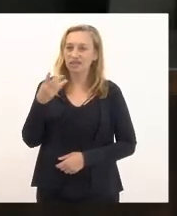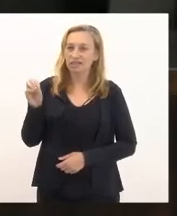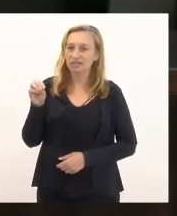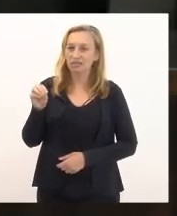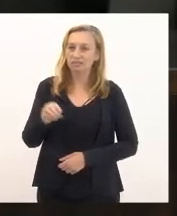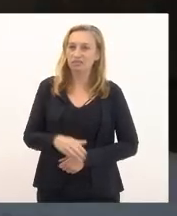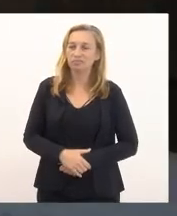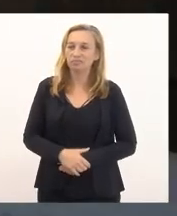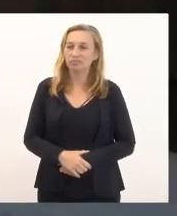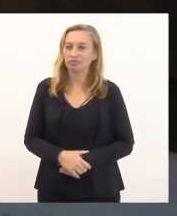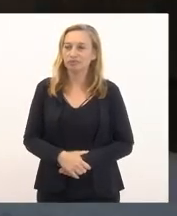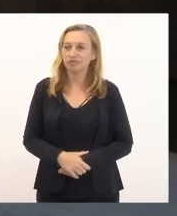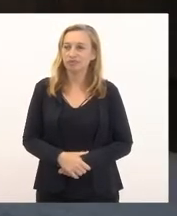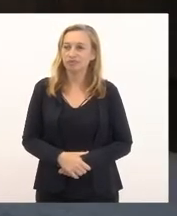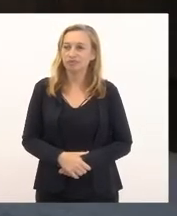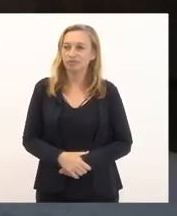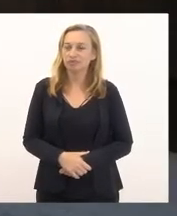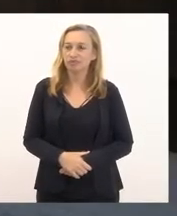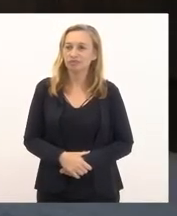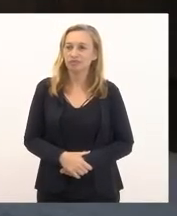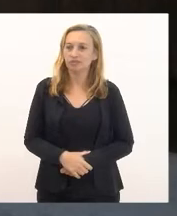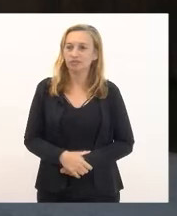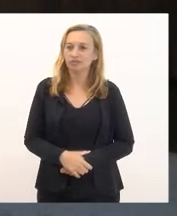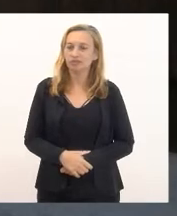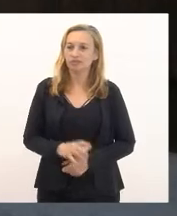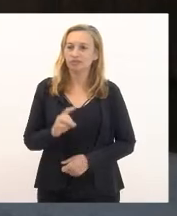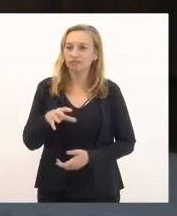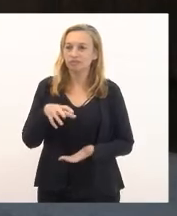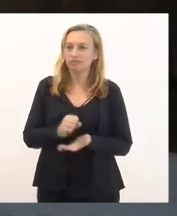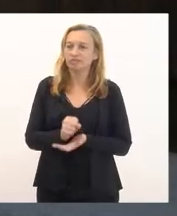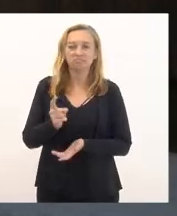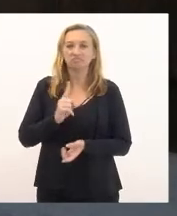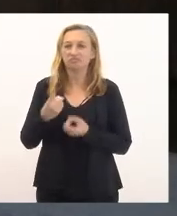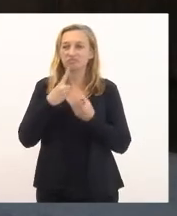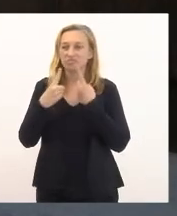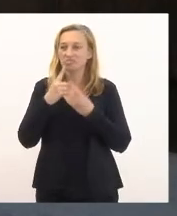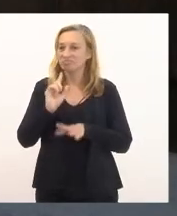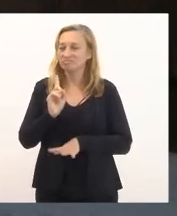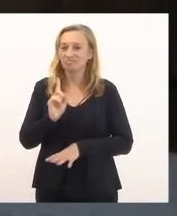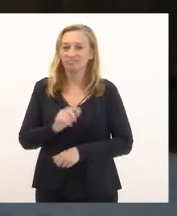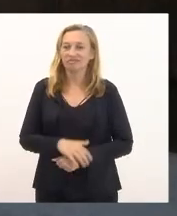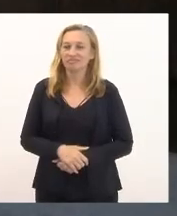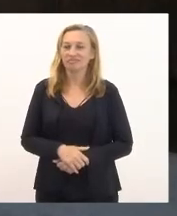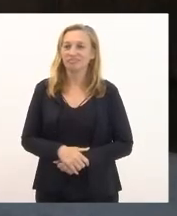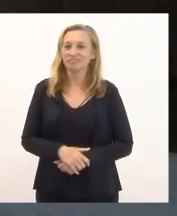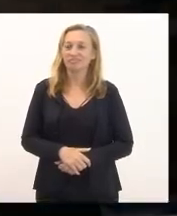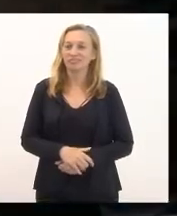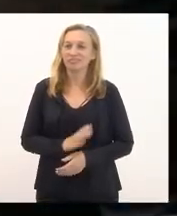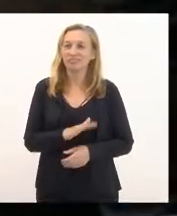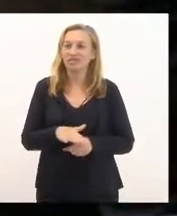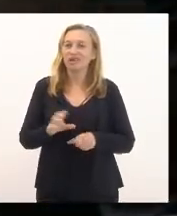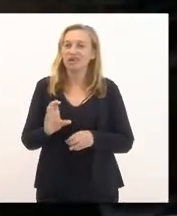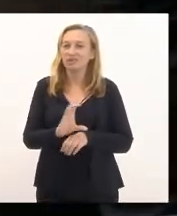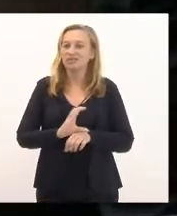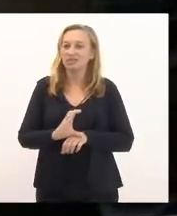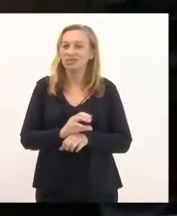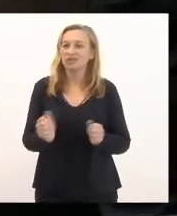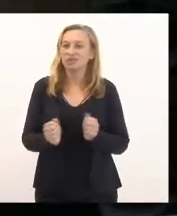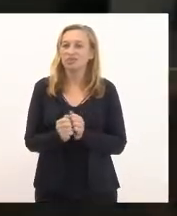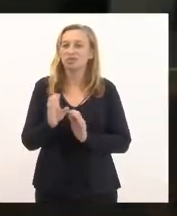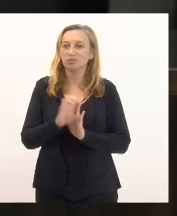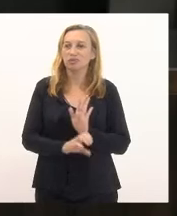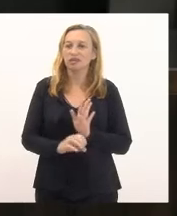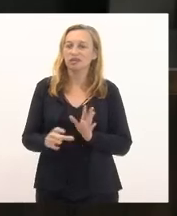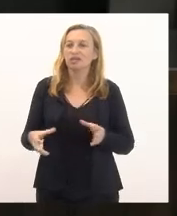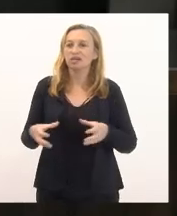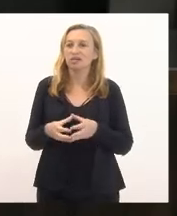Só para registrar conta. Não vou fazer discurso, não. Parecer pela constitucionalidade com emendas. Pela